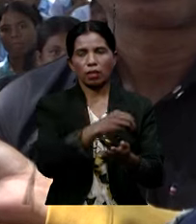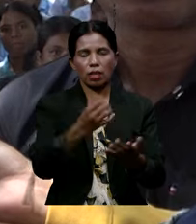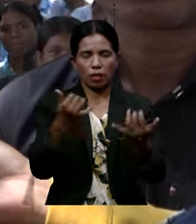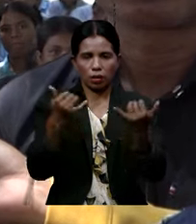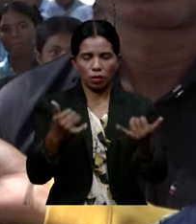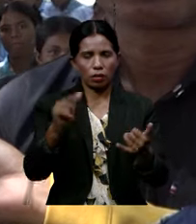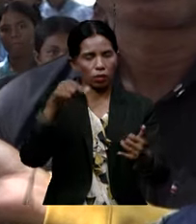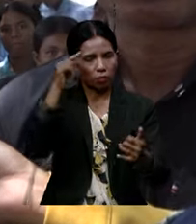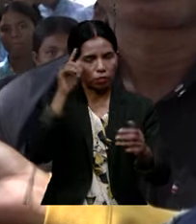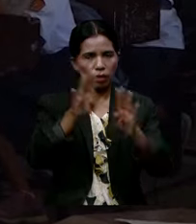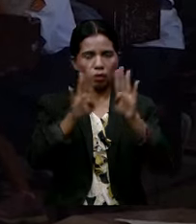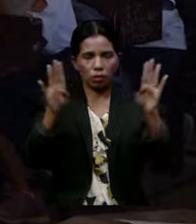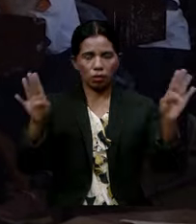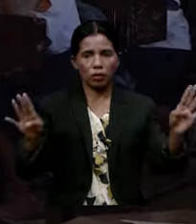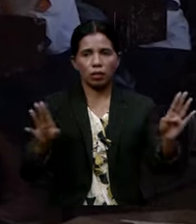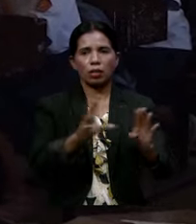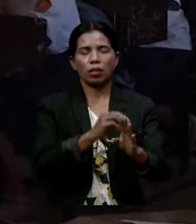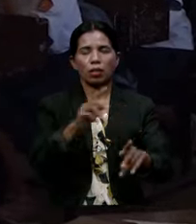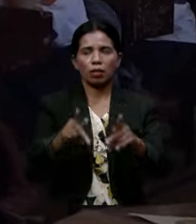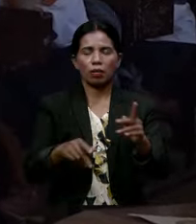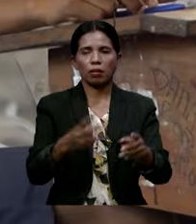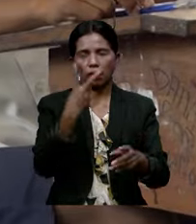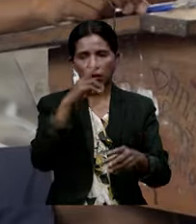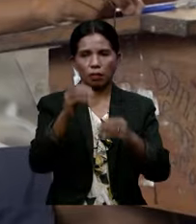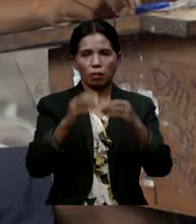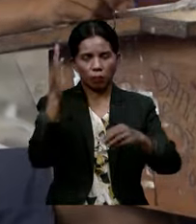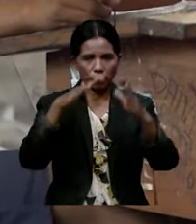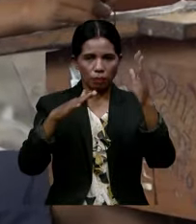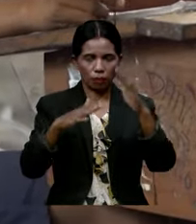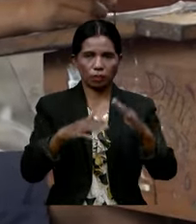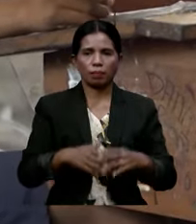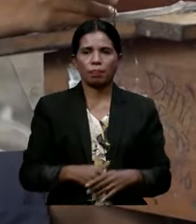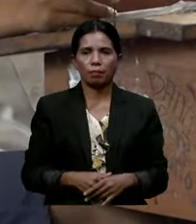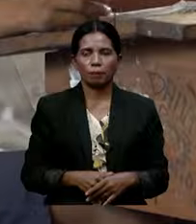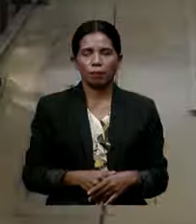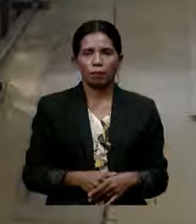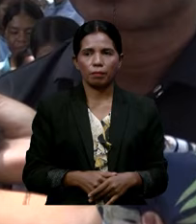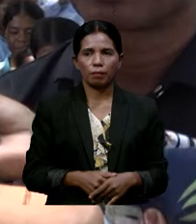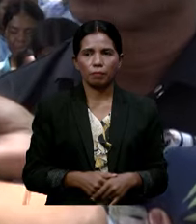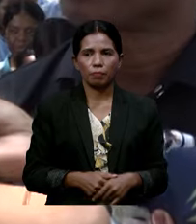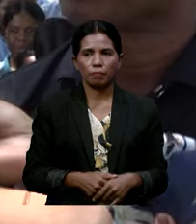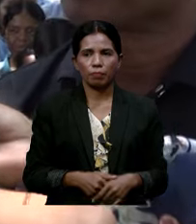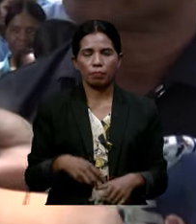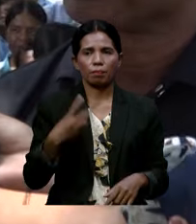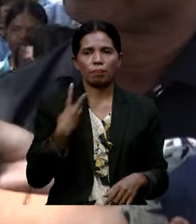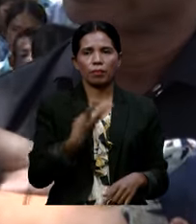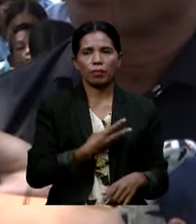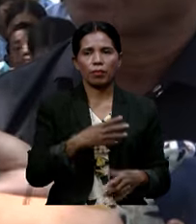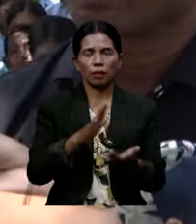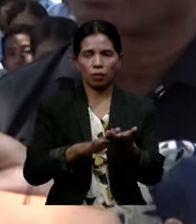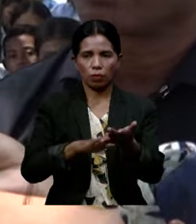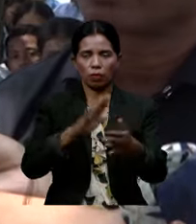dará um governo local ela bolsa candidatura ou resolve problema menos professor. A maioria tinha escola Sira